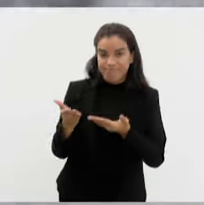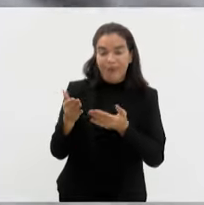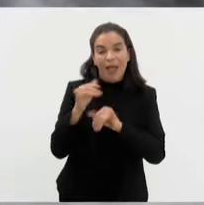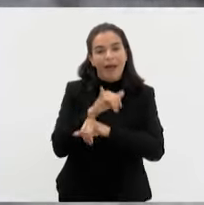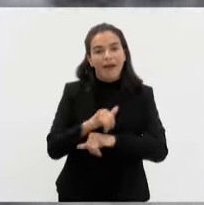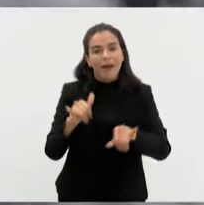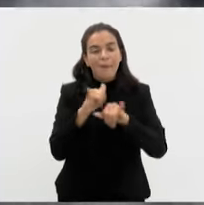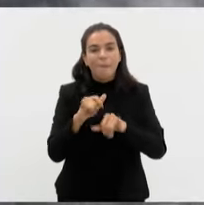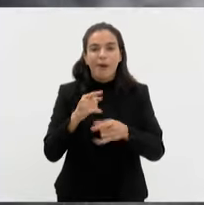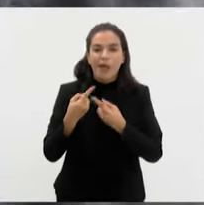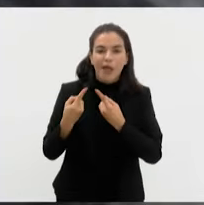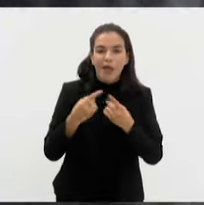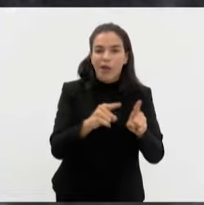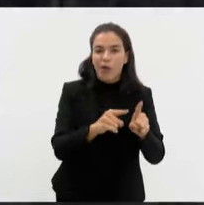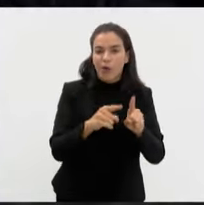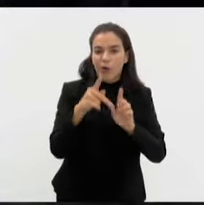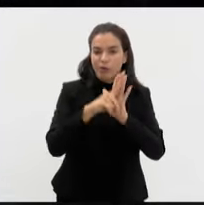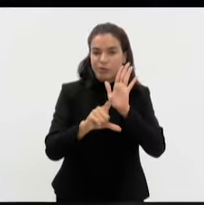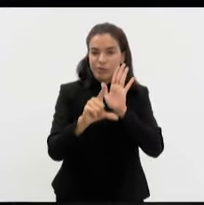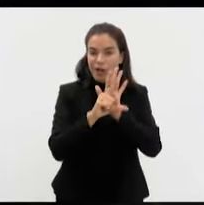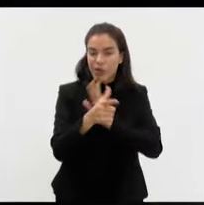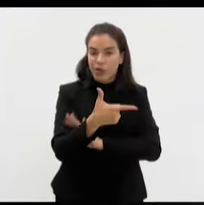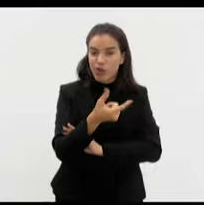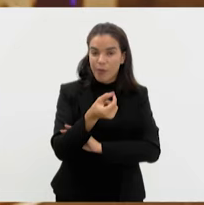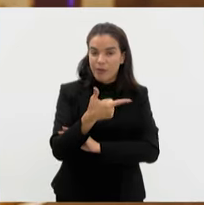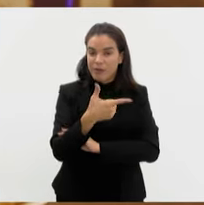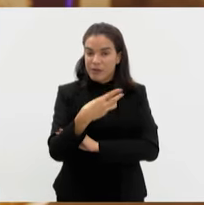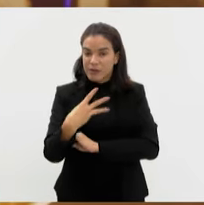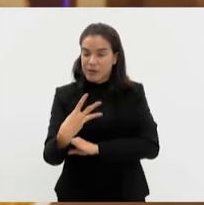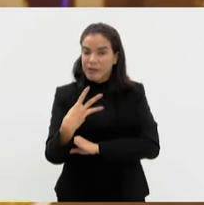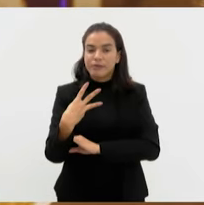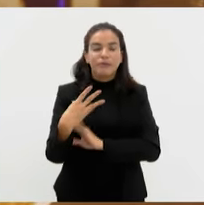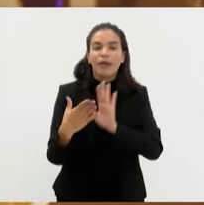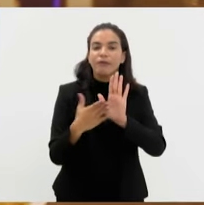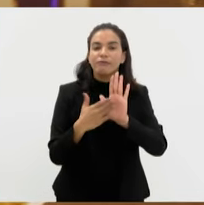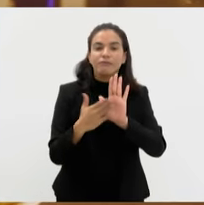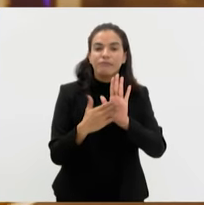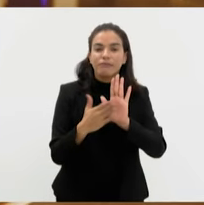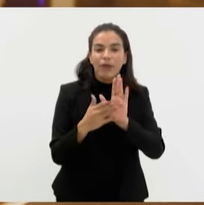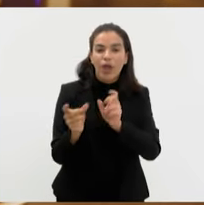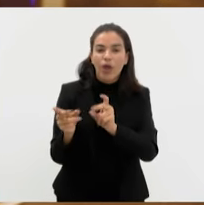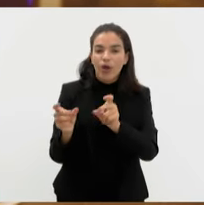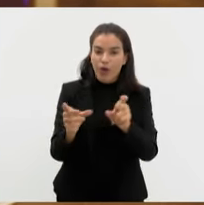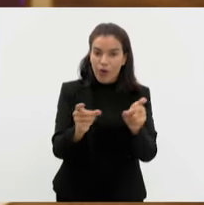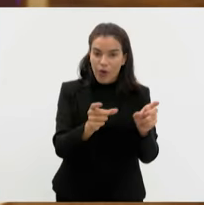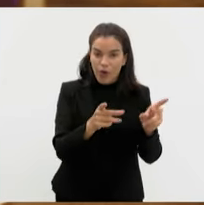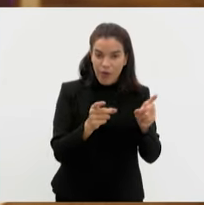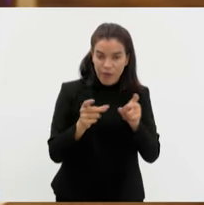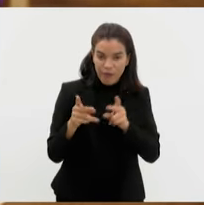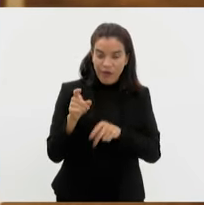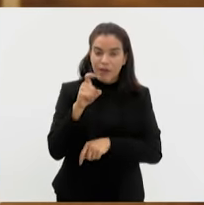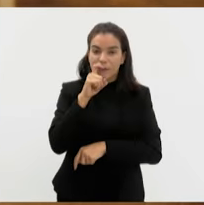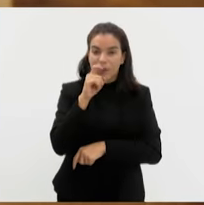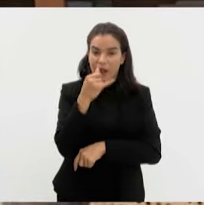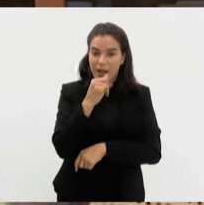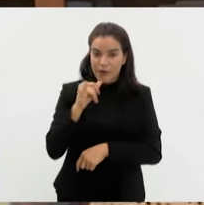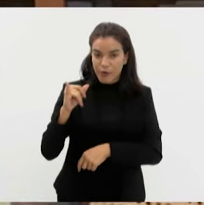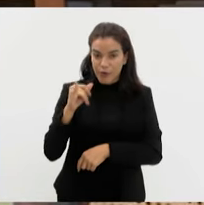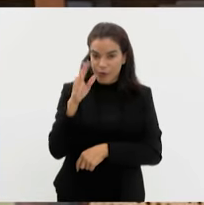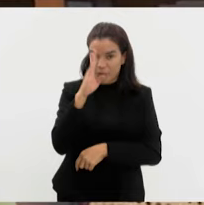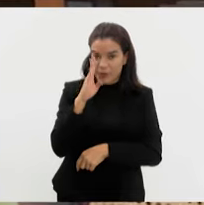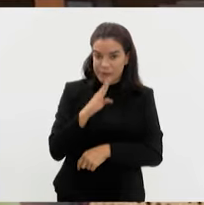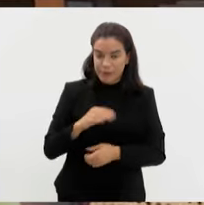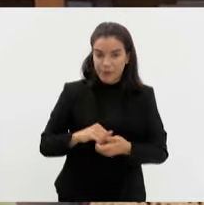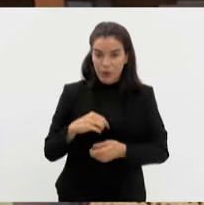campanha é contra o projeto de lei de 2023 que propõe a liberação do comércio do cigarro eletrônico no país.